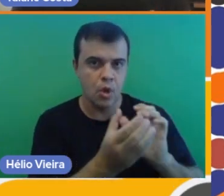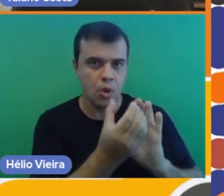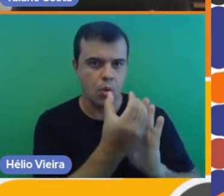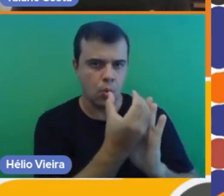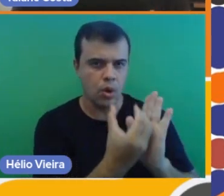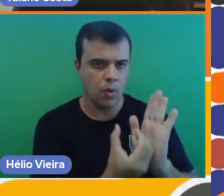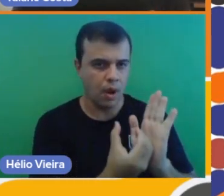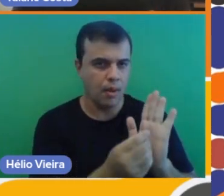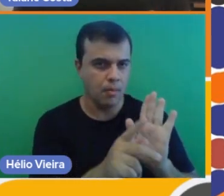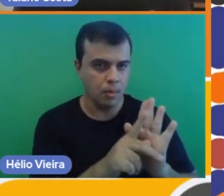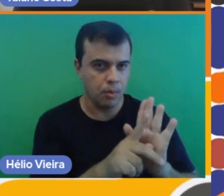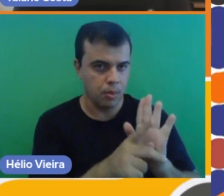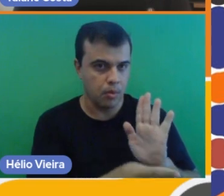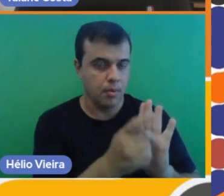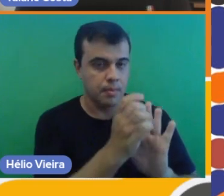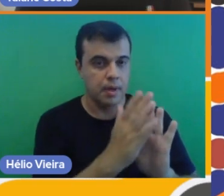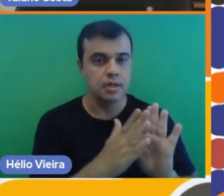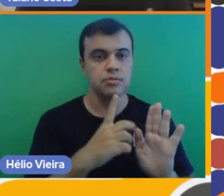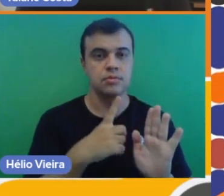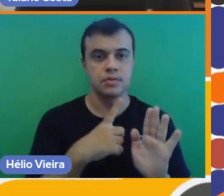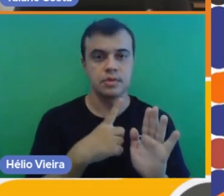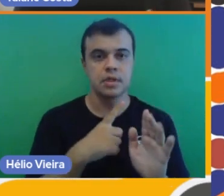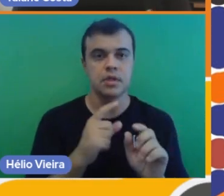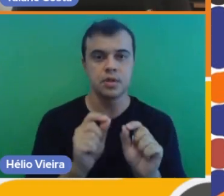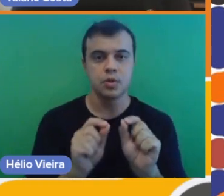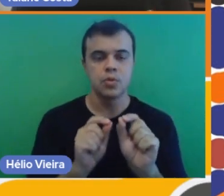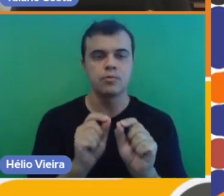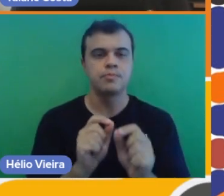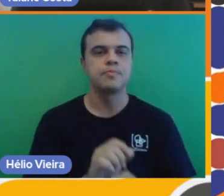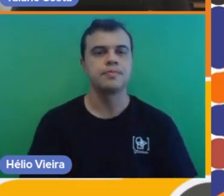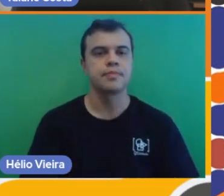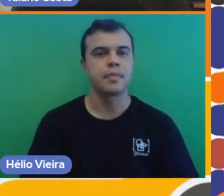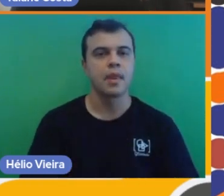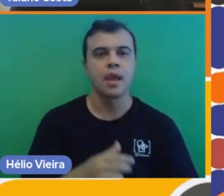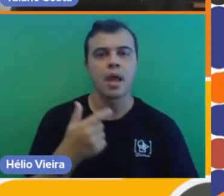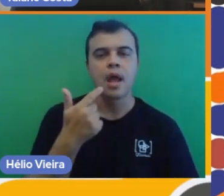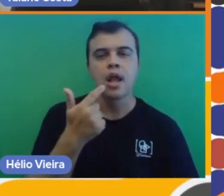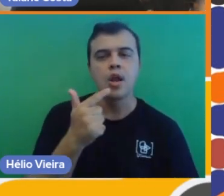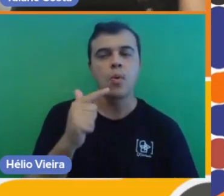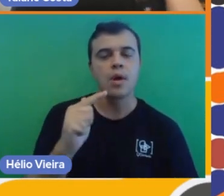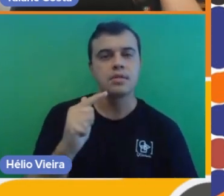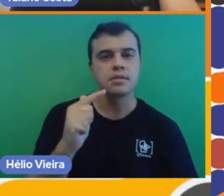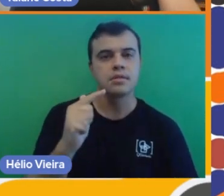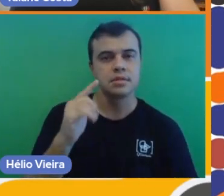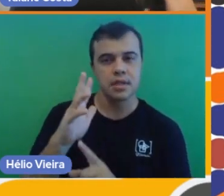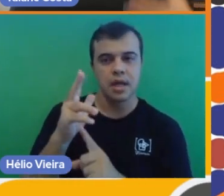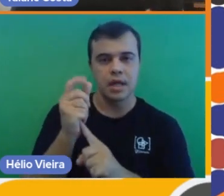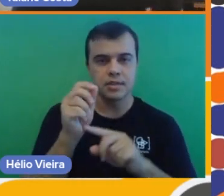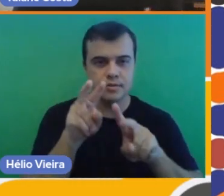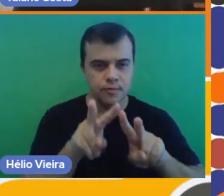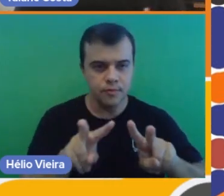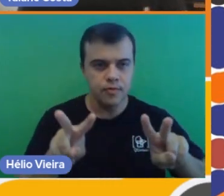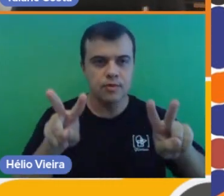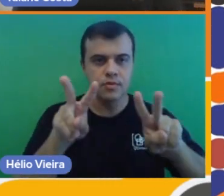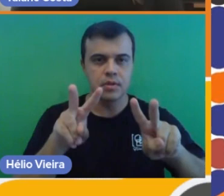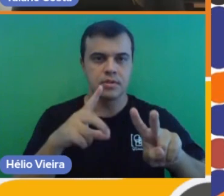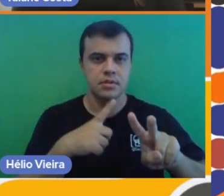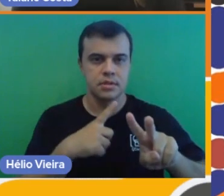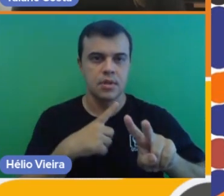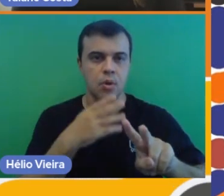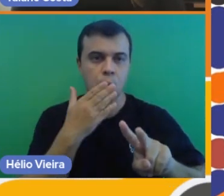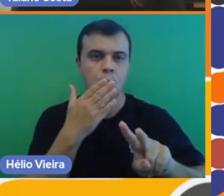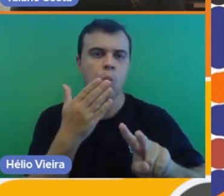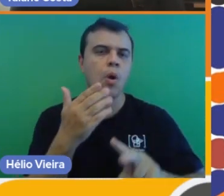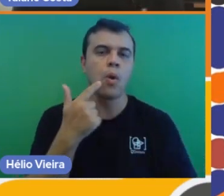curricular, a gente tem as linguagens visuais, das artes visuais. Quais são